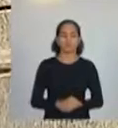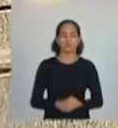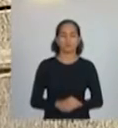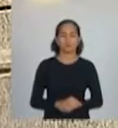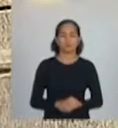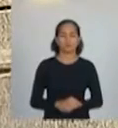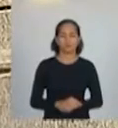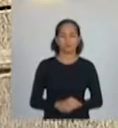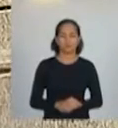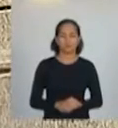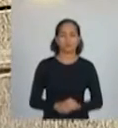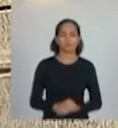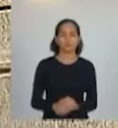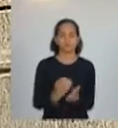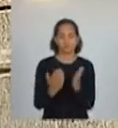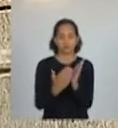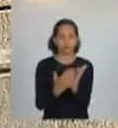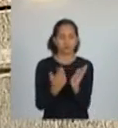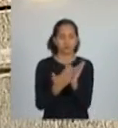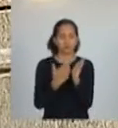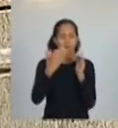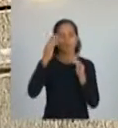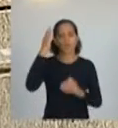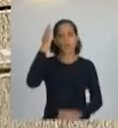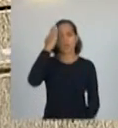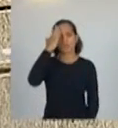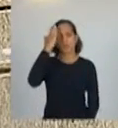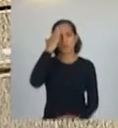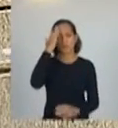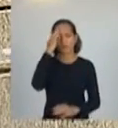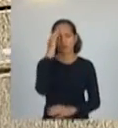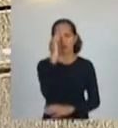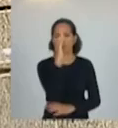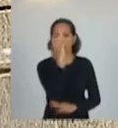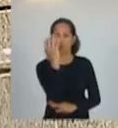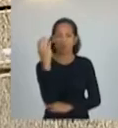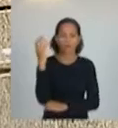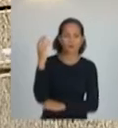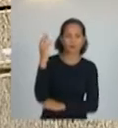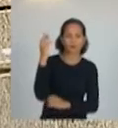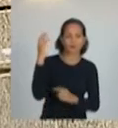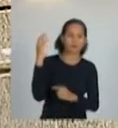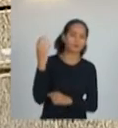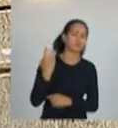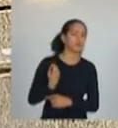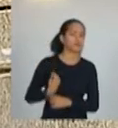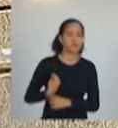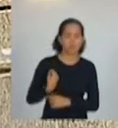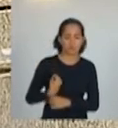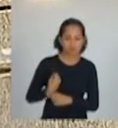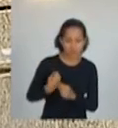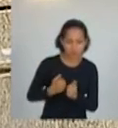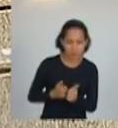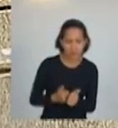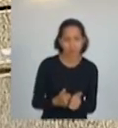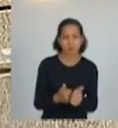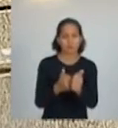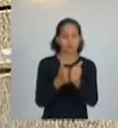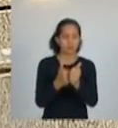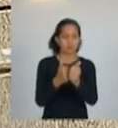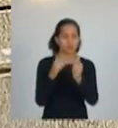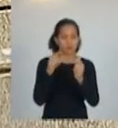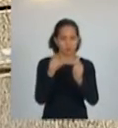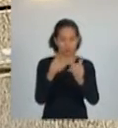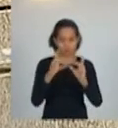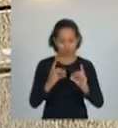A sabedoria é a árvore que dá vida a quem a abraça. Quem a ela se